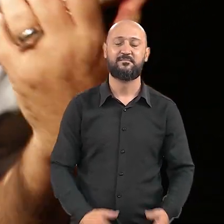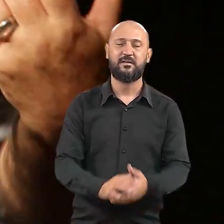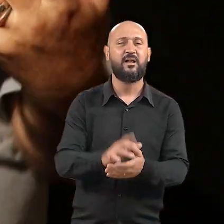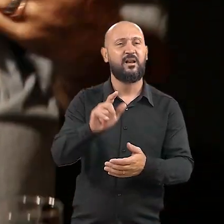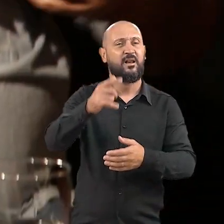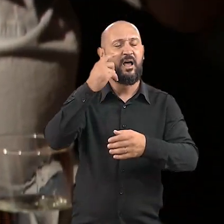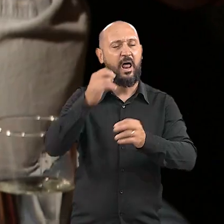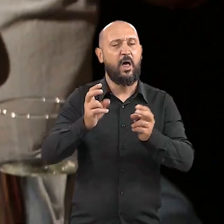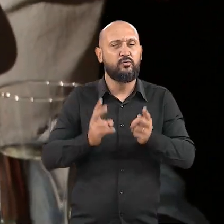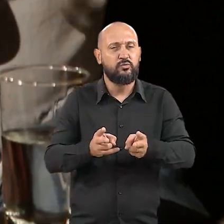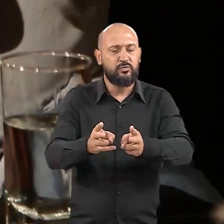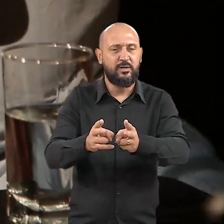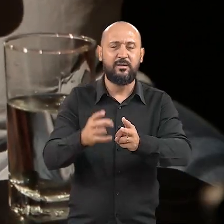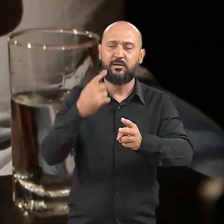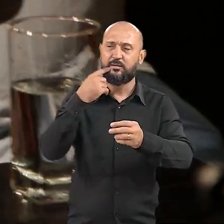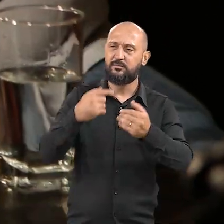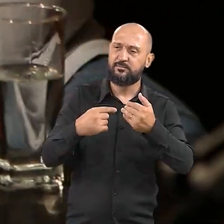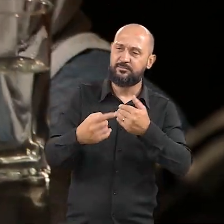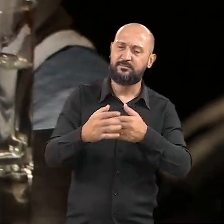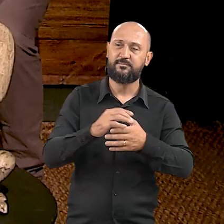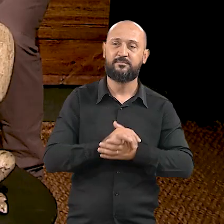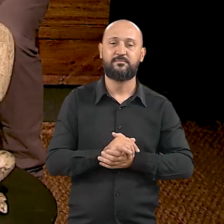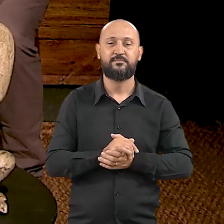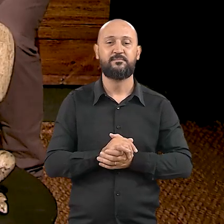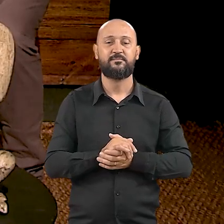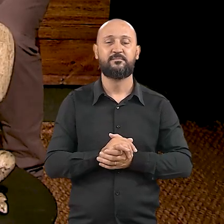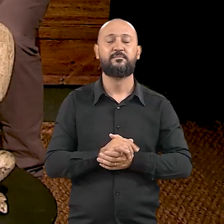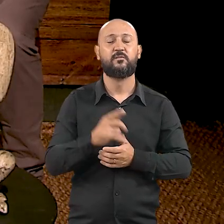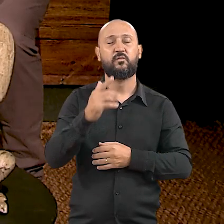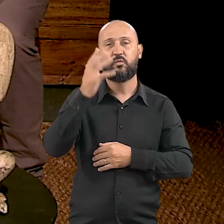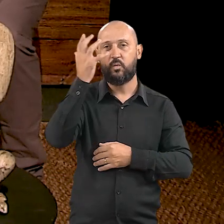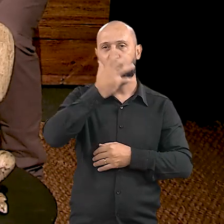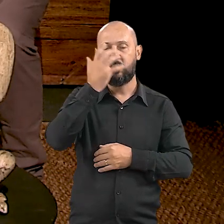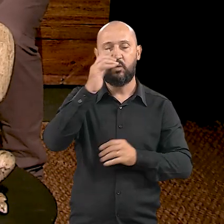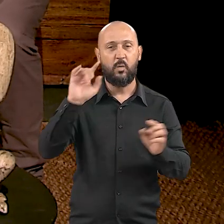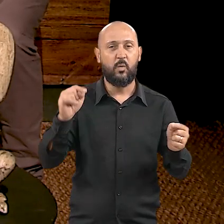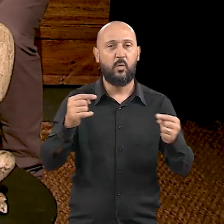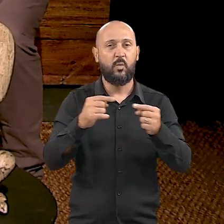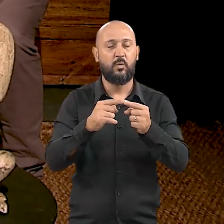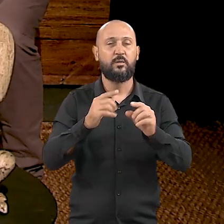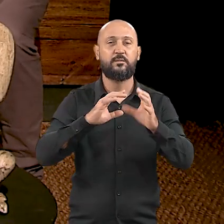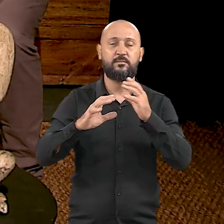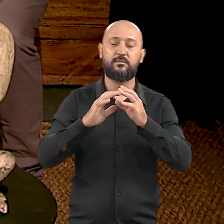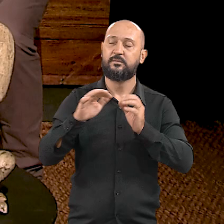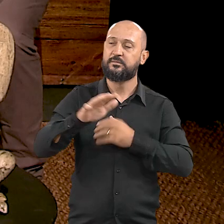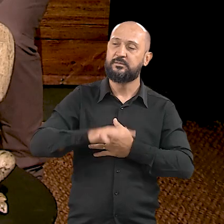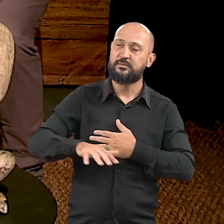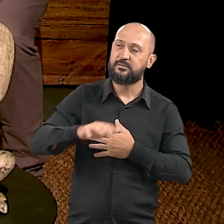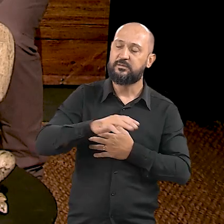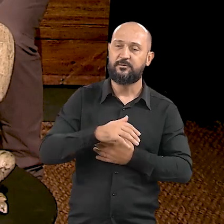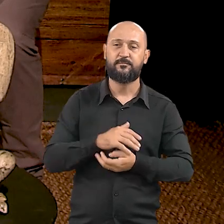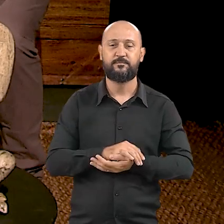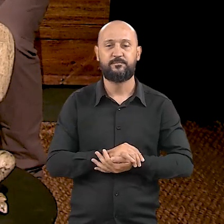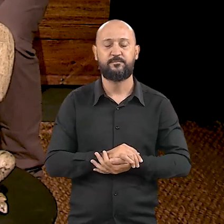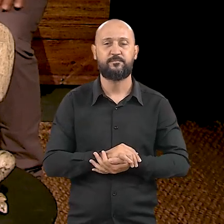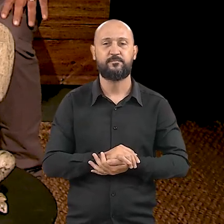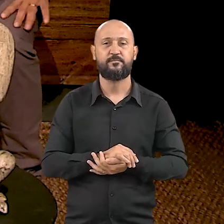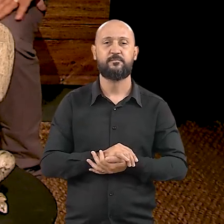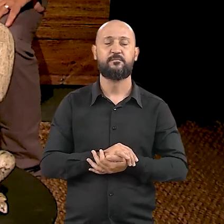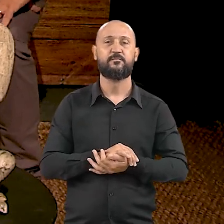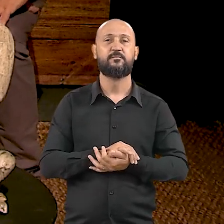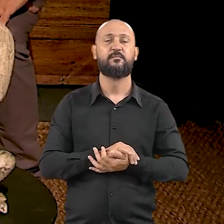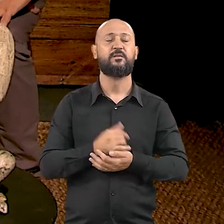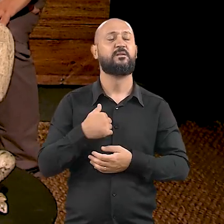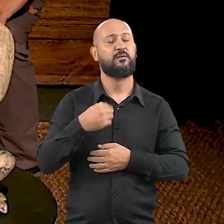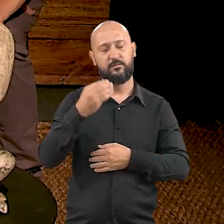Não, ela era um moto contínuo, assim, sabe? Ela ia e tal. E ficou muito lindo, casou demais com o ambiente. Uma atmosfera, assim. Uma atmosfera do...